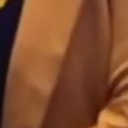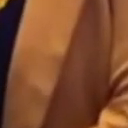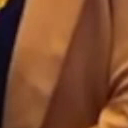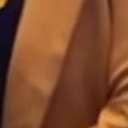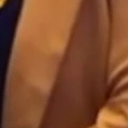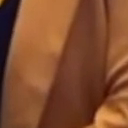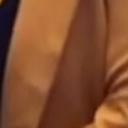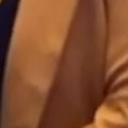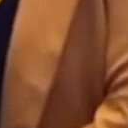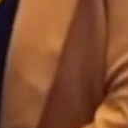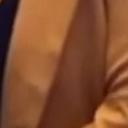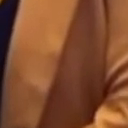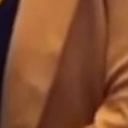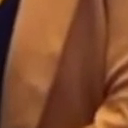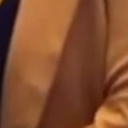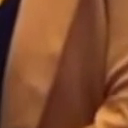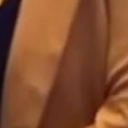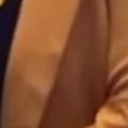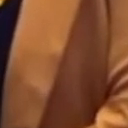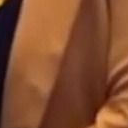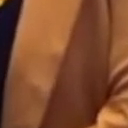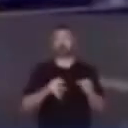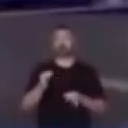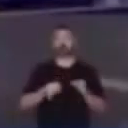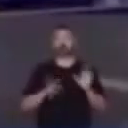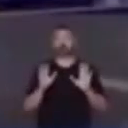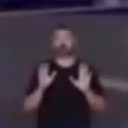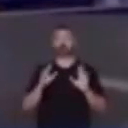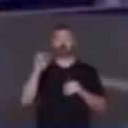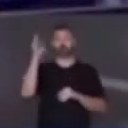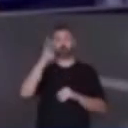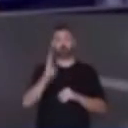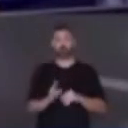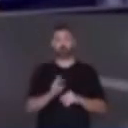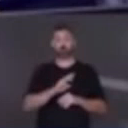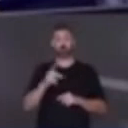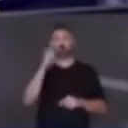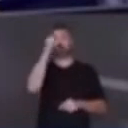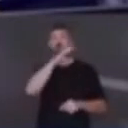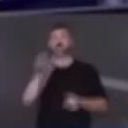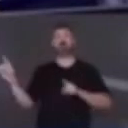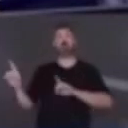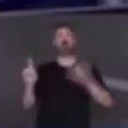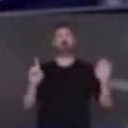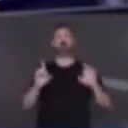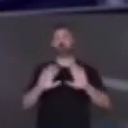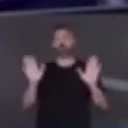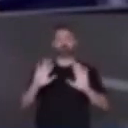eu dizendo, não são as pessoas da PF com quem a gente conversou. Isso é